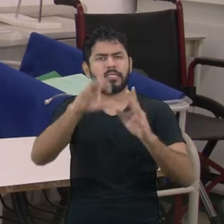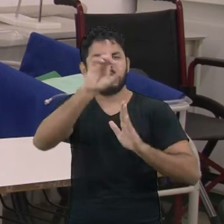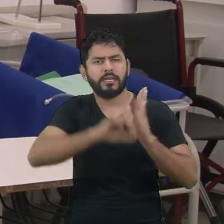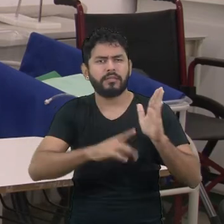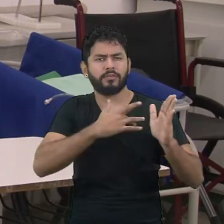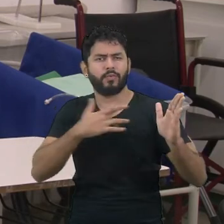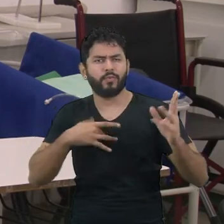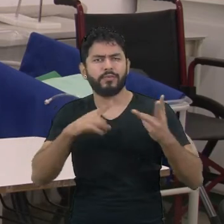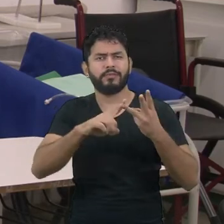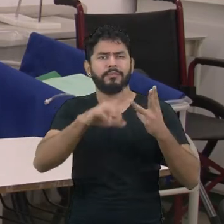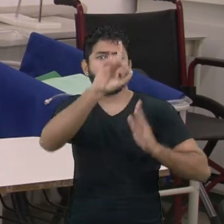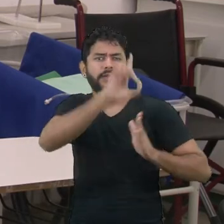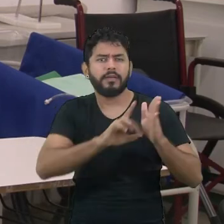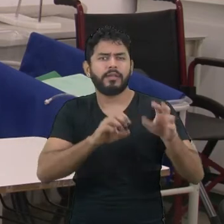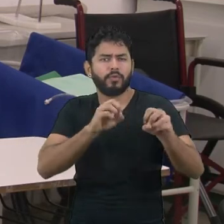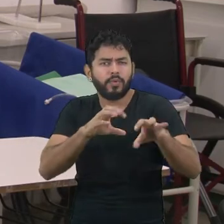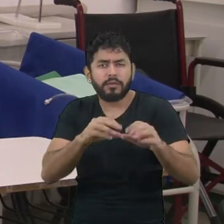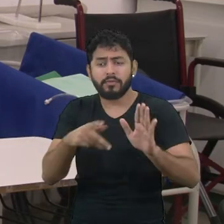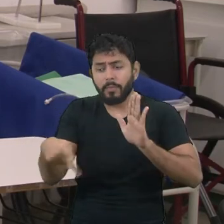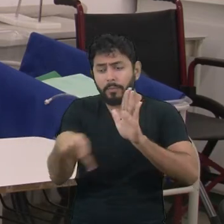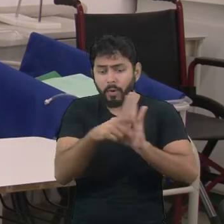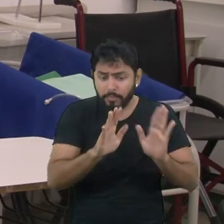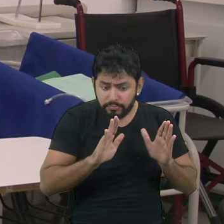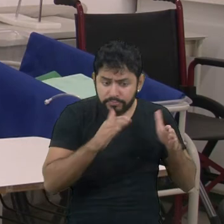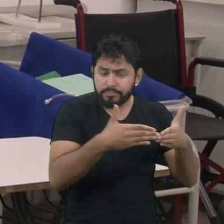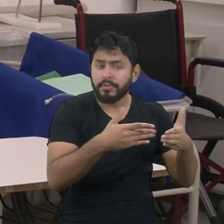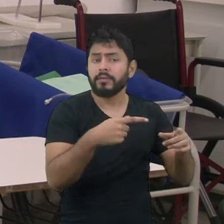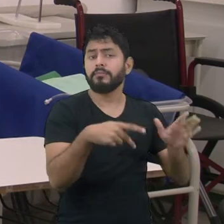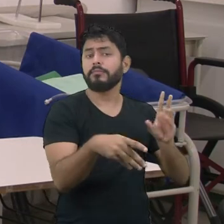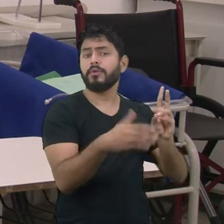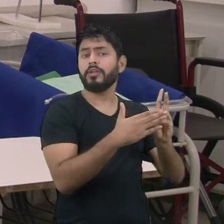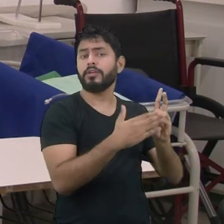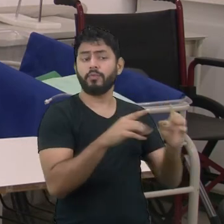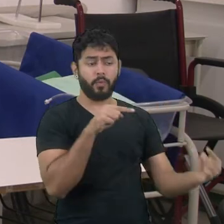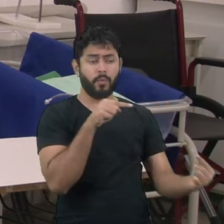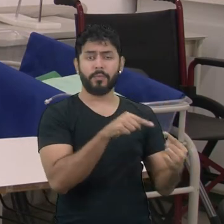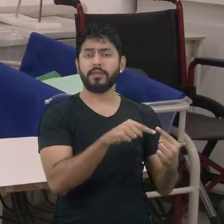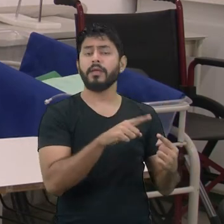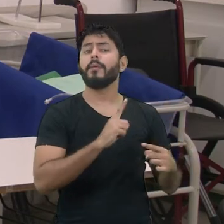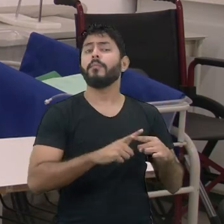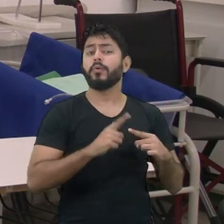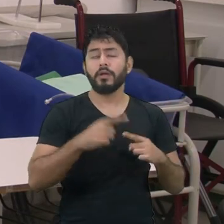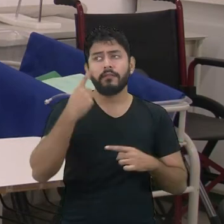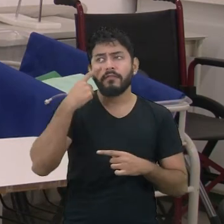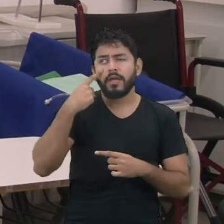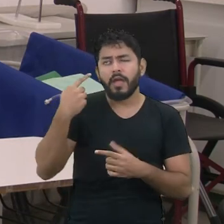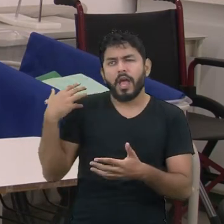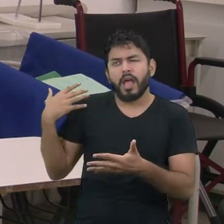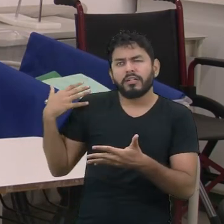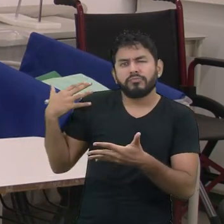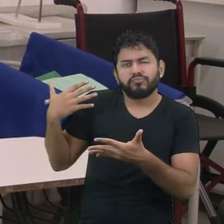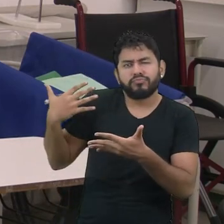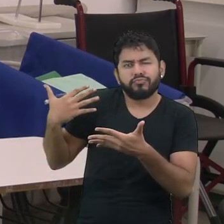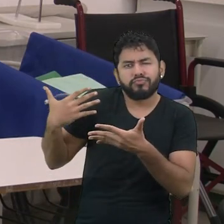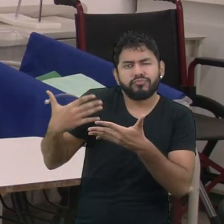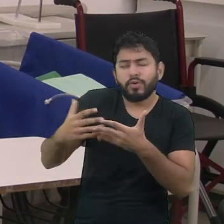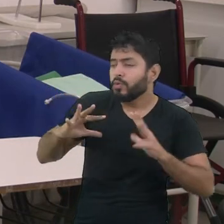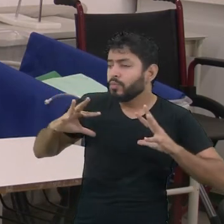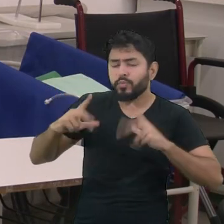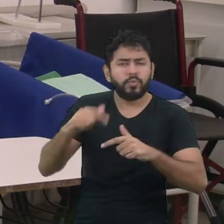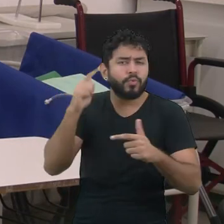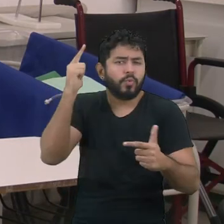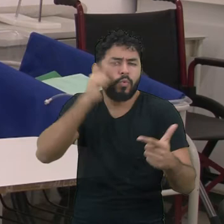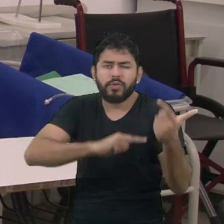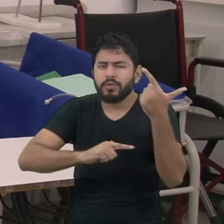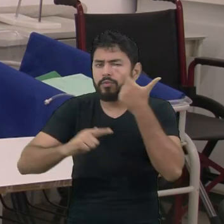educação à saúde seja específica, porque nós somos povos específicos. Porque se você for avaliar historicamente falando, todas as conquistas dos